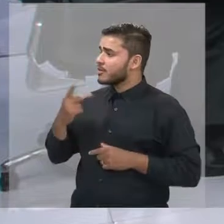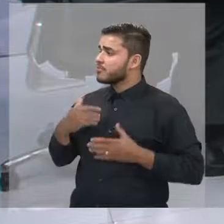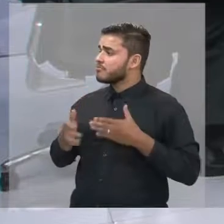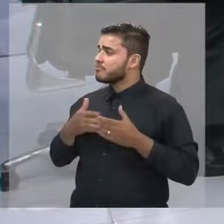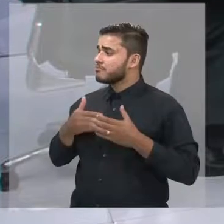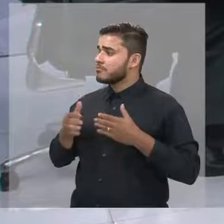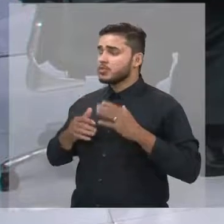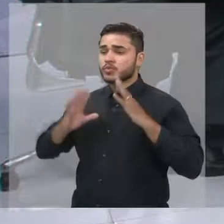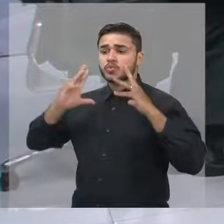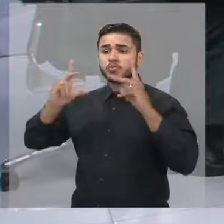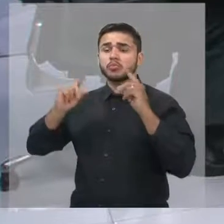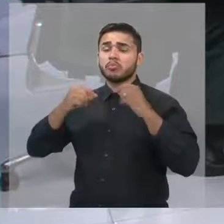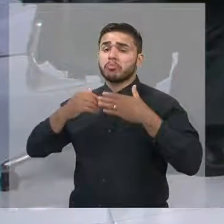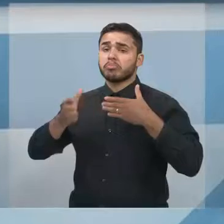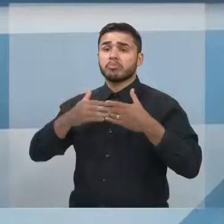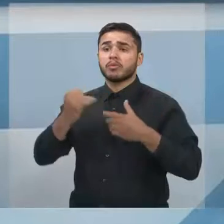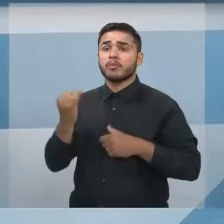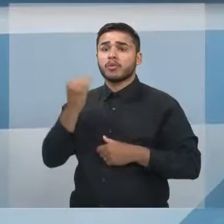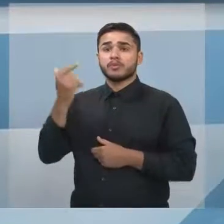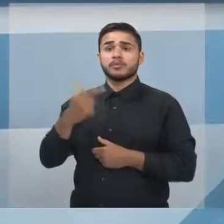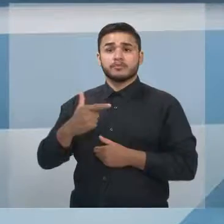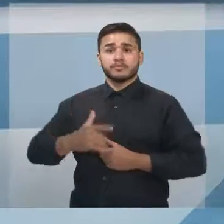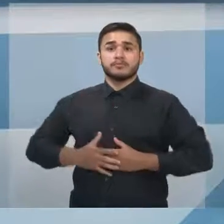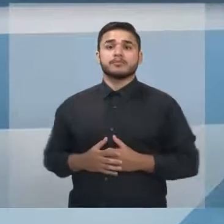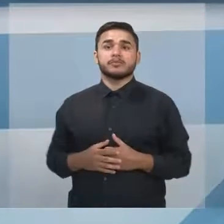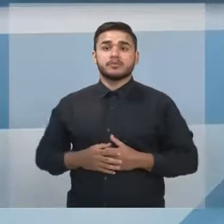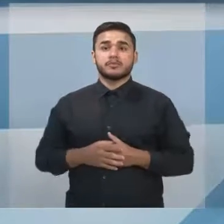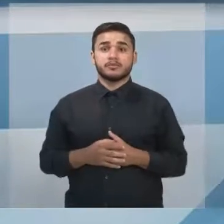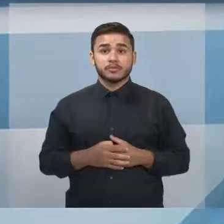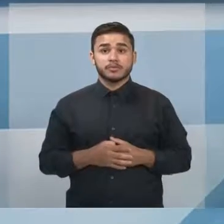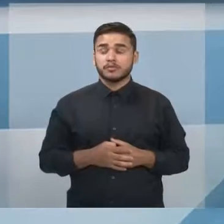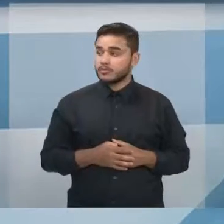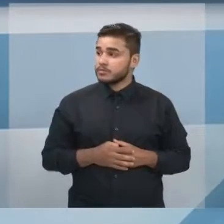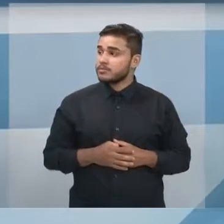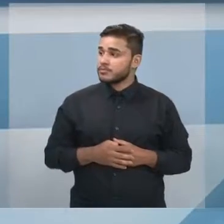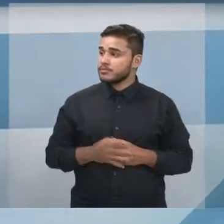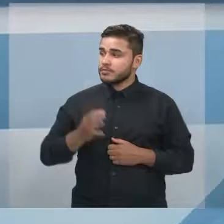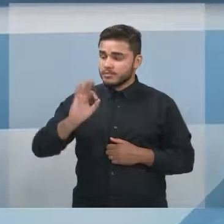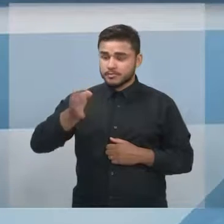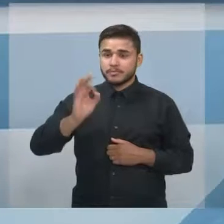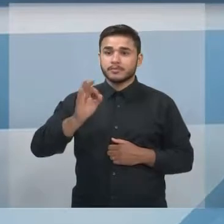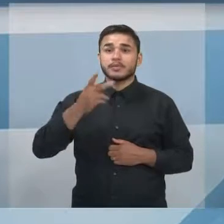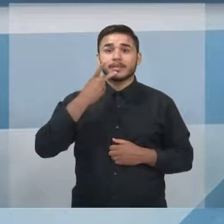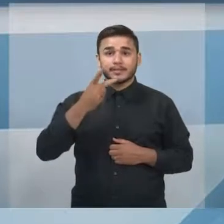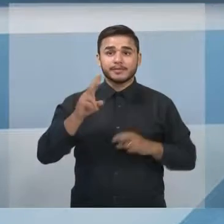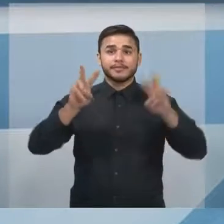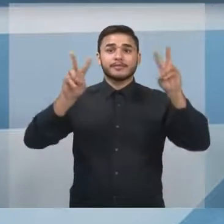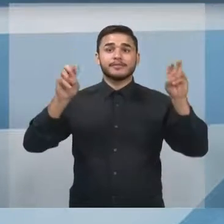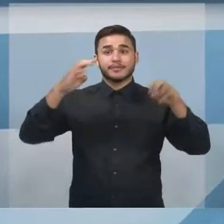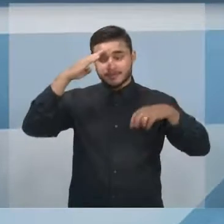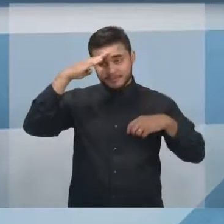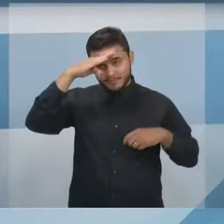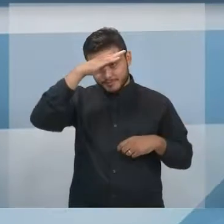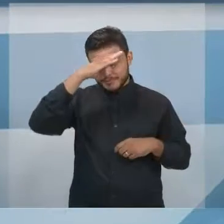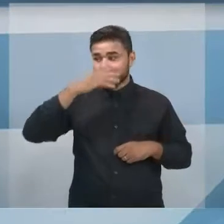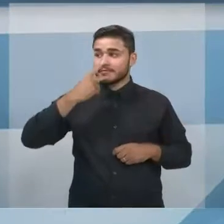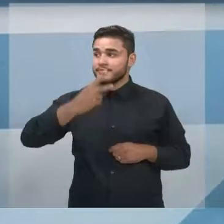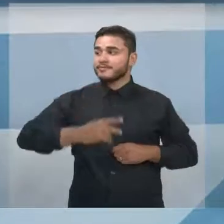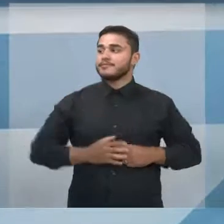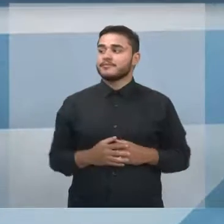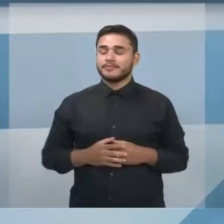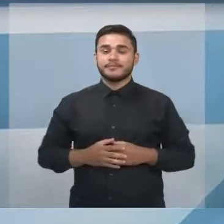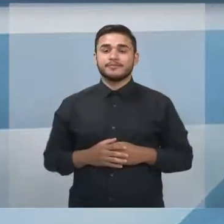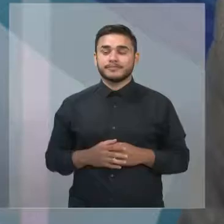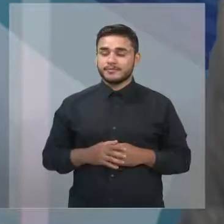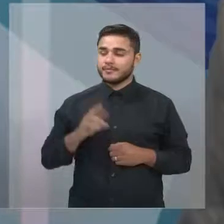virou tudo banal, virou tudo folkway. Para não dizer que não falamos de Bolsonaro, que o próximo bloco vai ser sobre